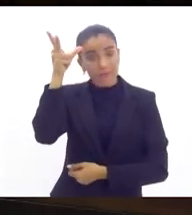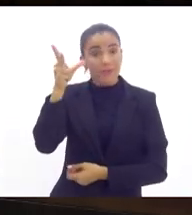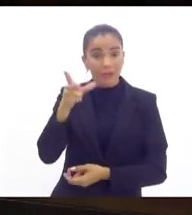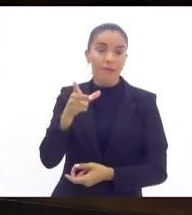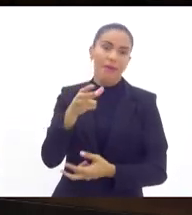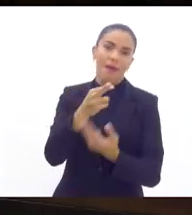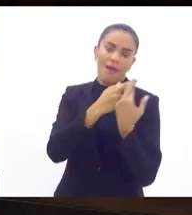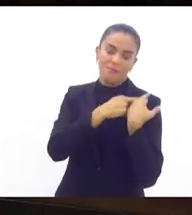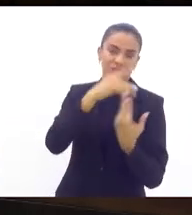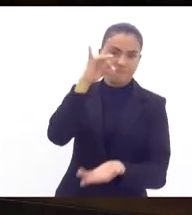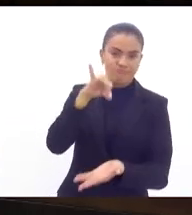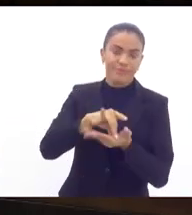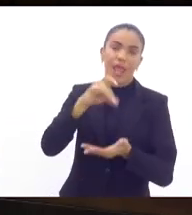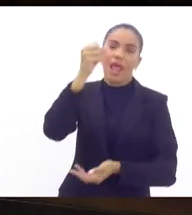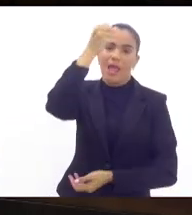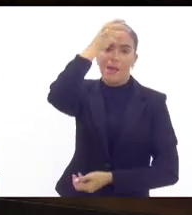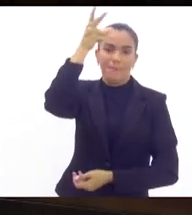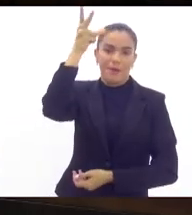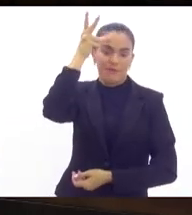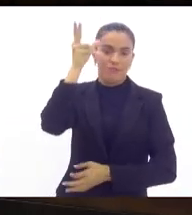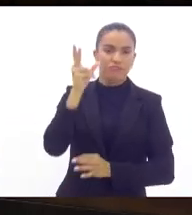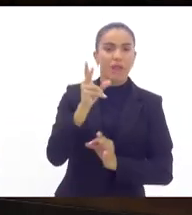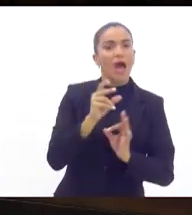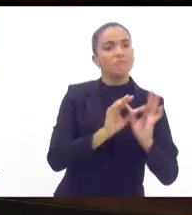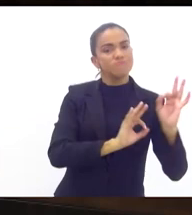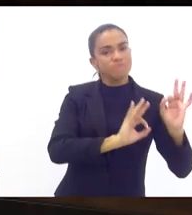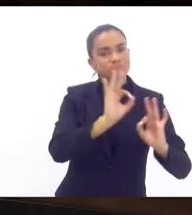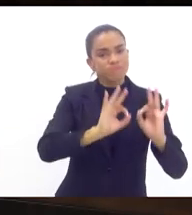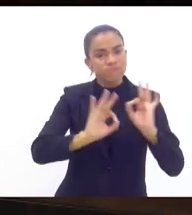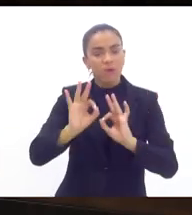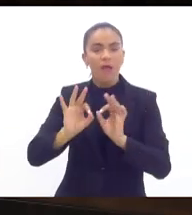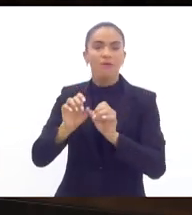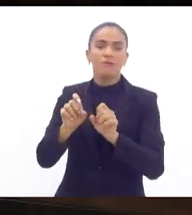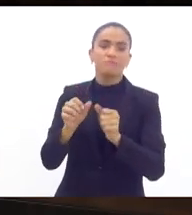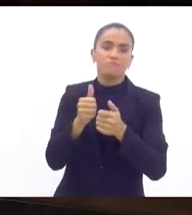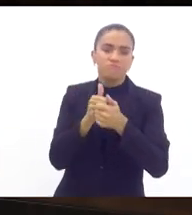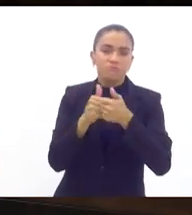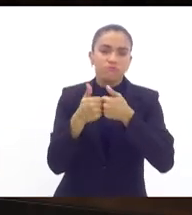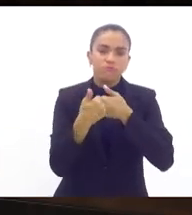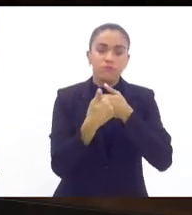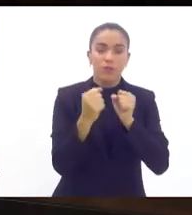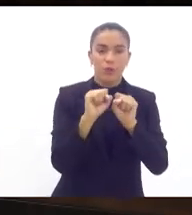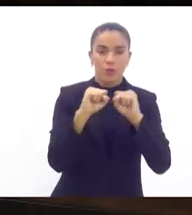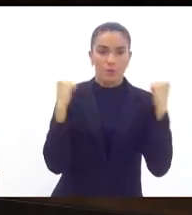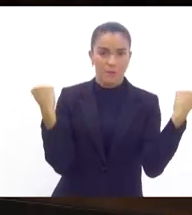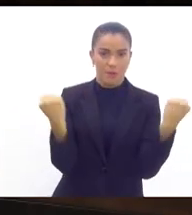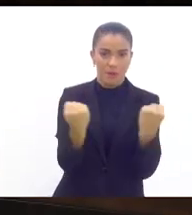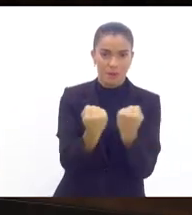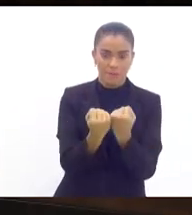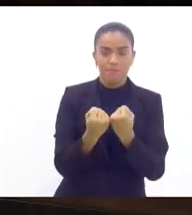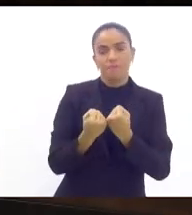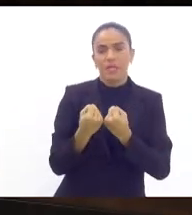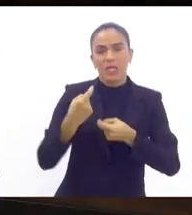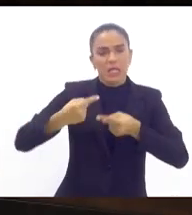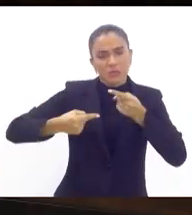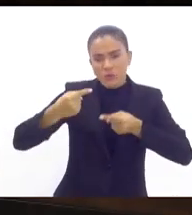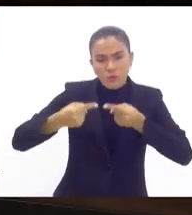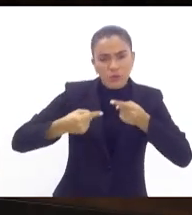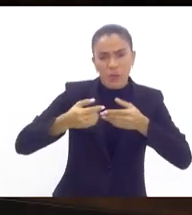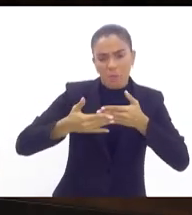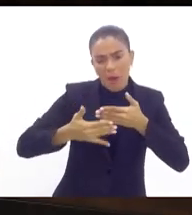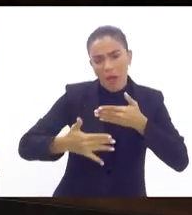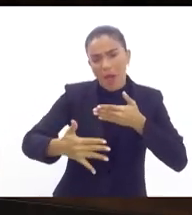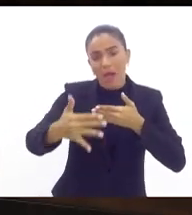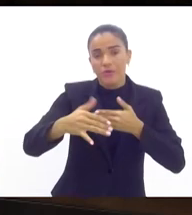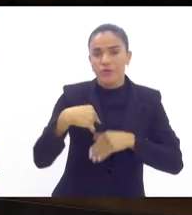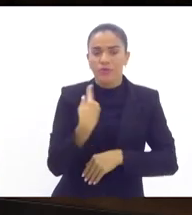responsável pela questão da ordem Urbana no entorno do Maracanã E aí ao longo do da discussão A gente vai falar sobre